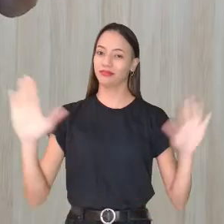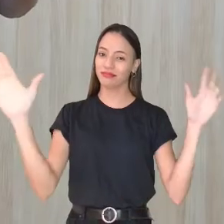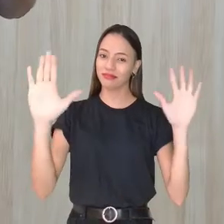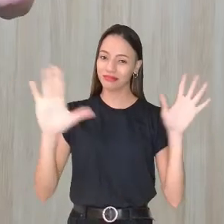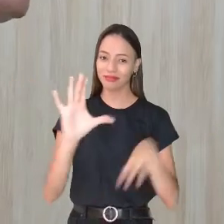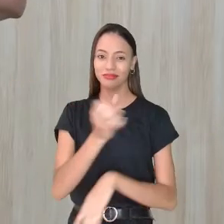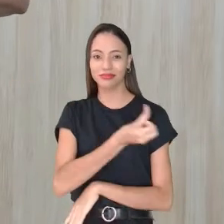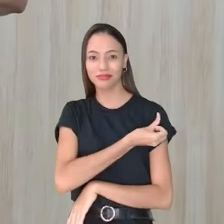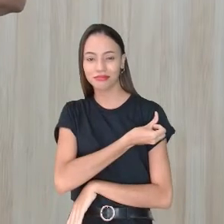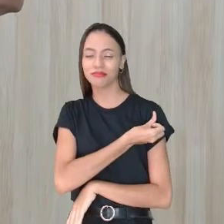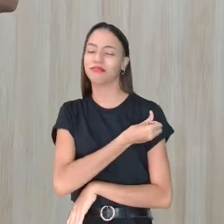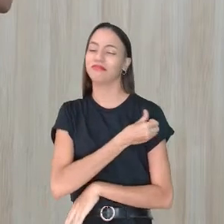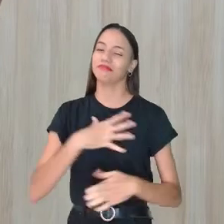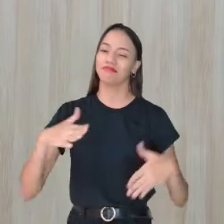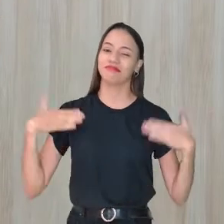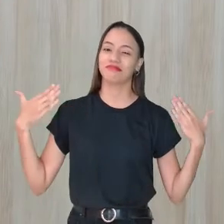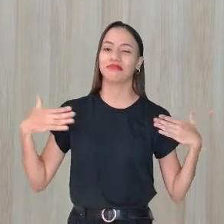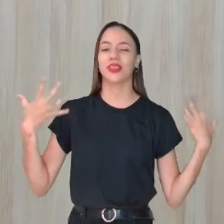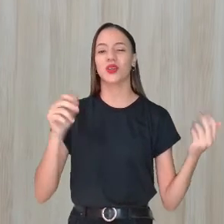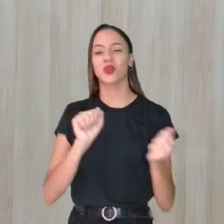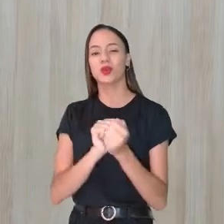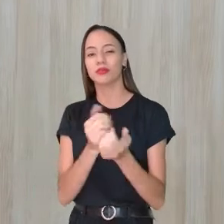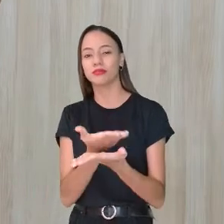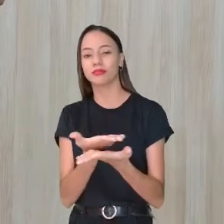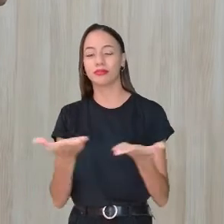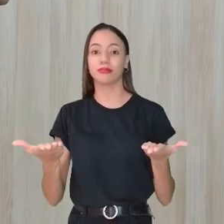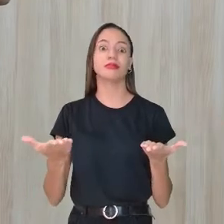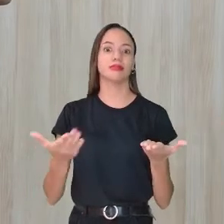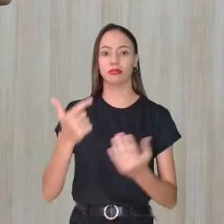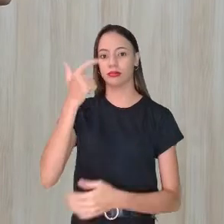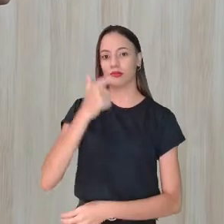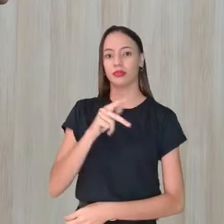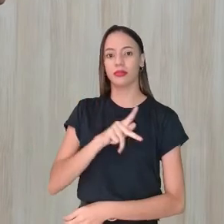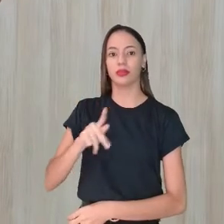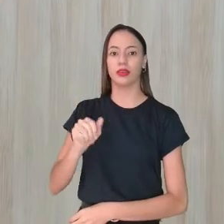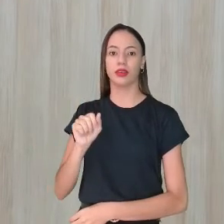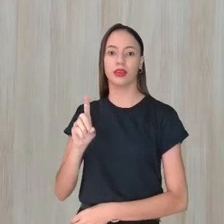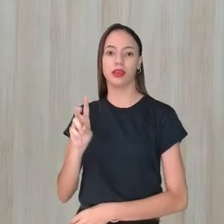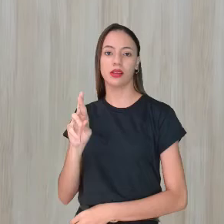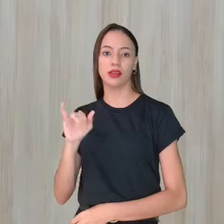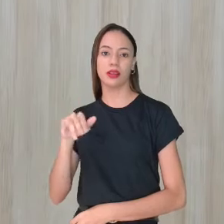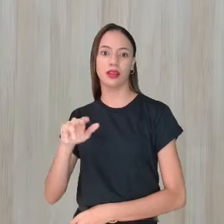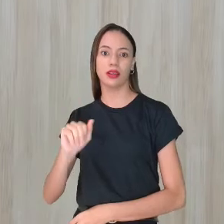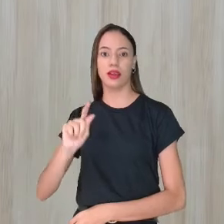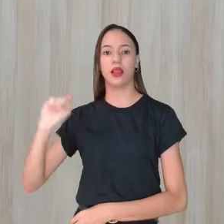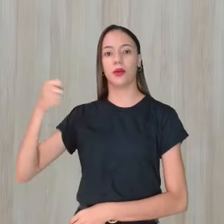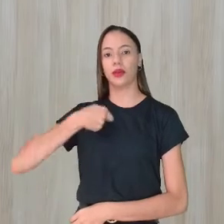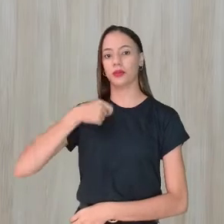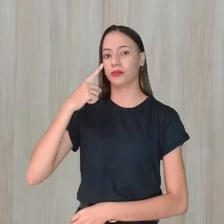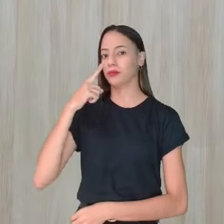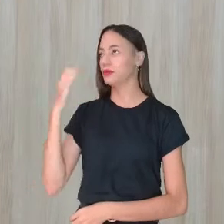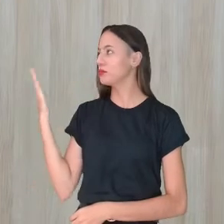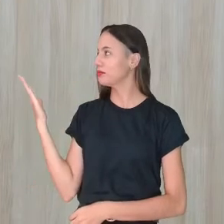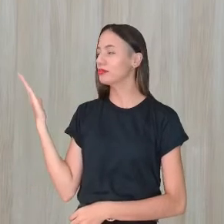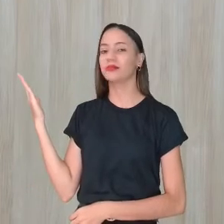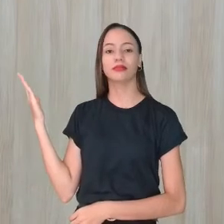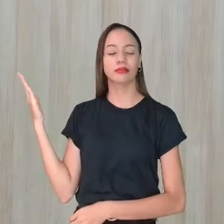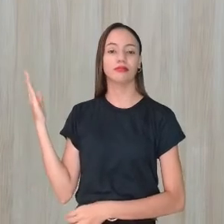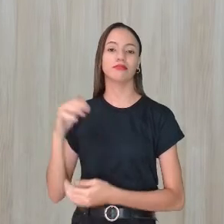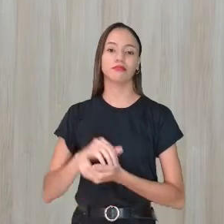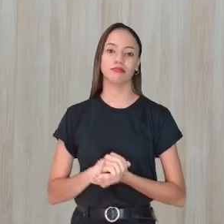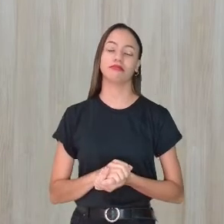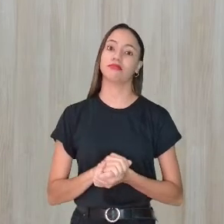Olá, sexto ano, que alegria estar aqui com vocês. Eu sou a professora Adriana Maria, este é o meu sinal e